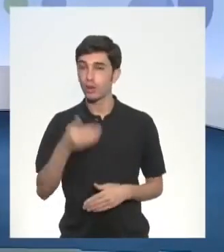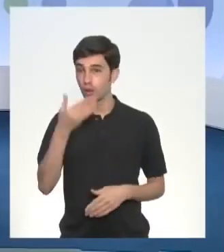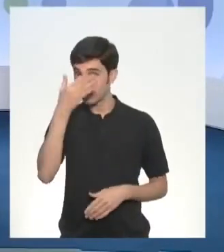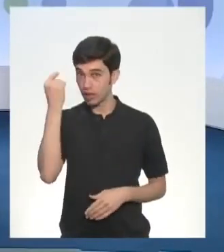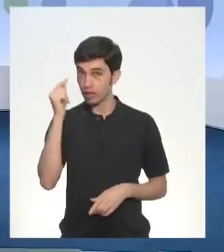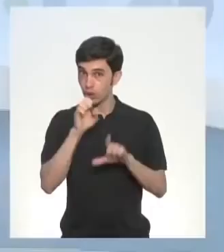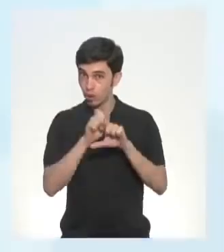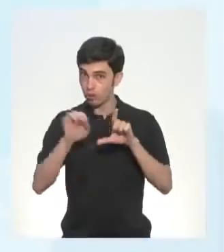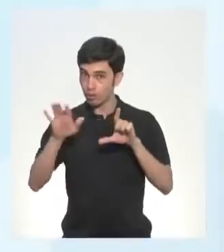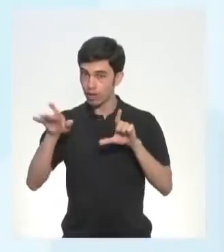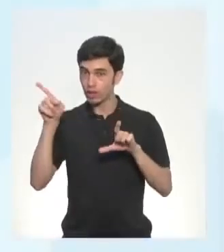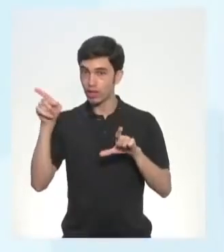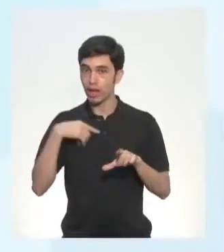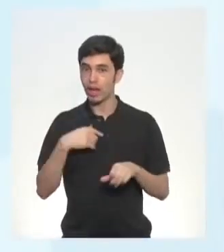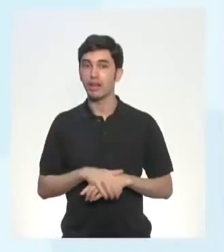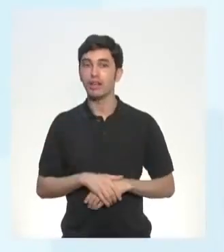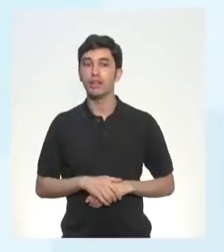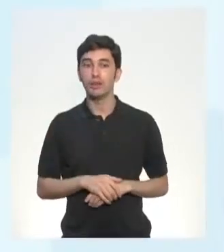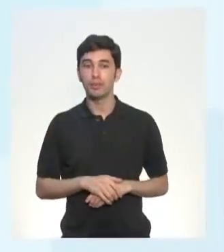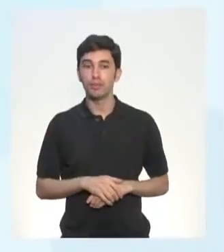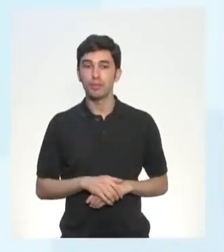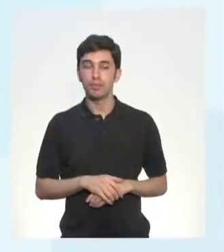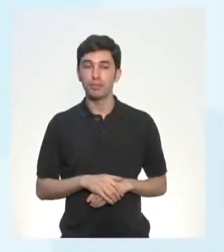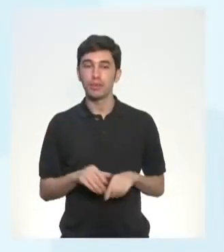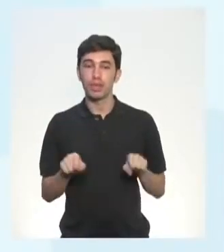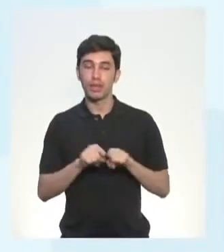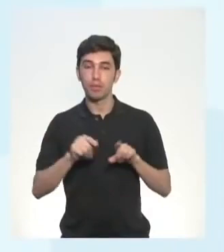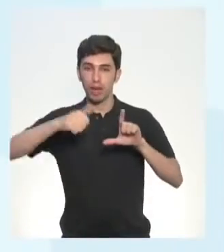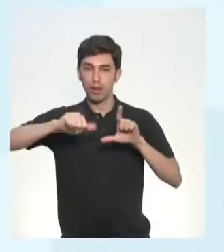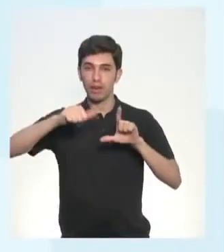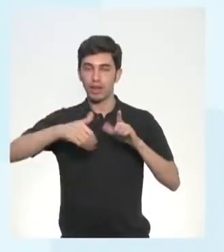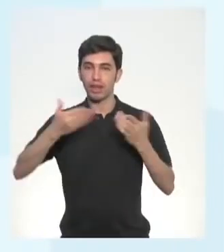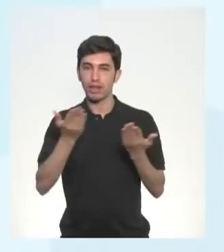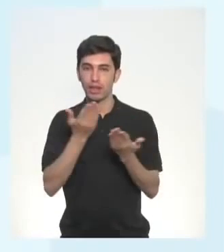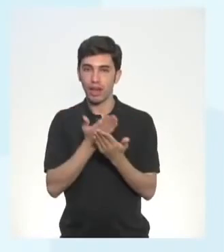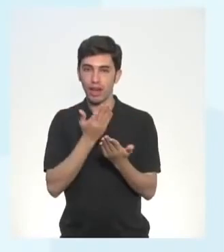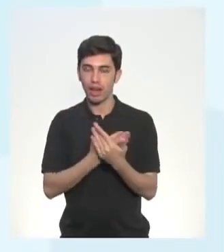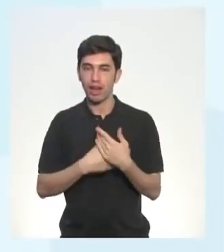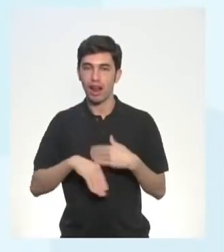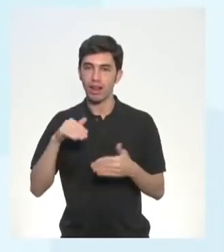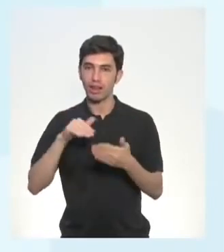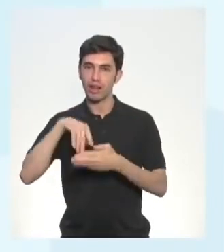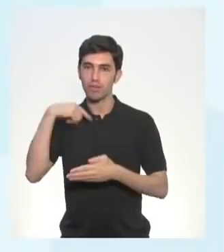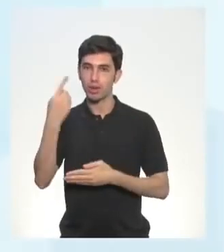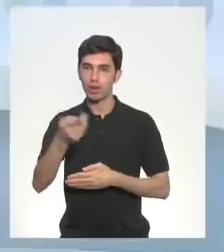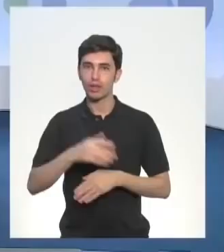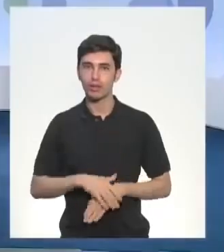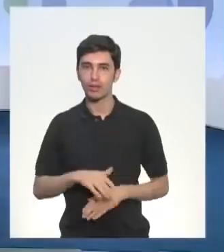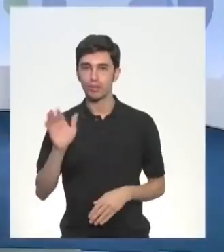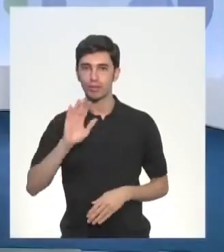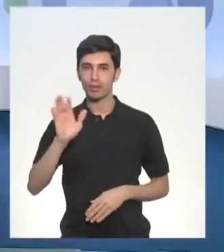tá? Na página da professora Elaine, e avalie a nossa aula, e até a próxima.